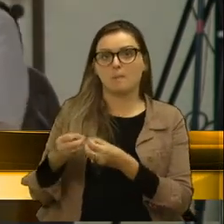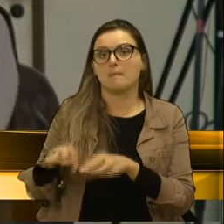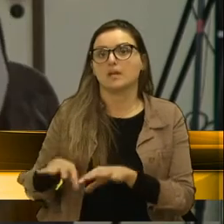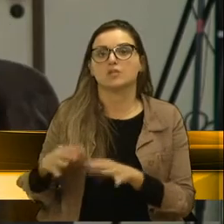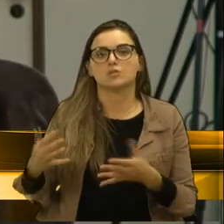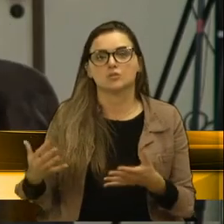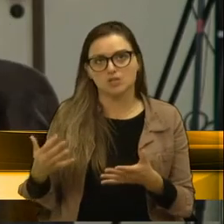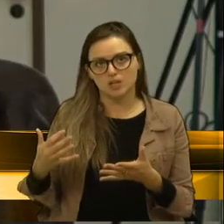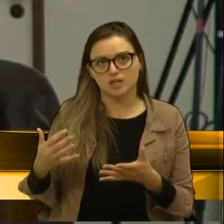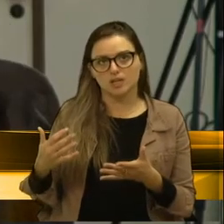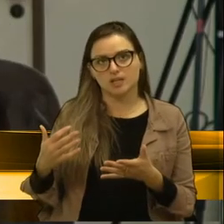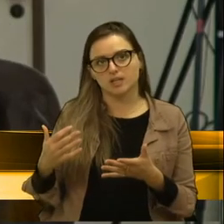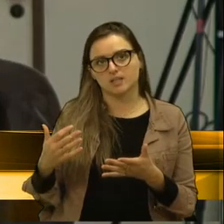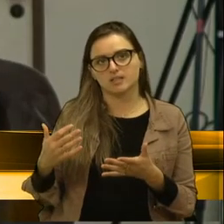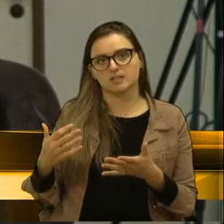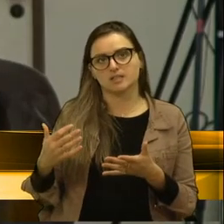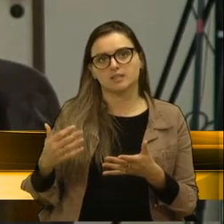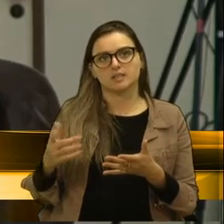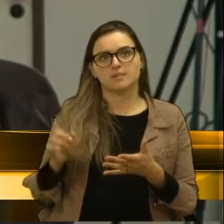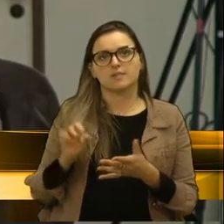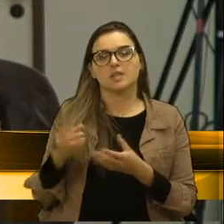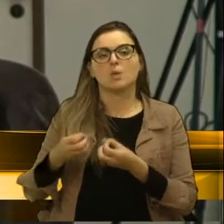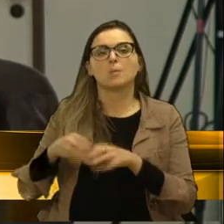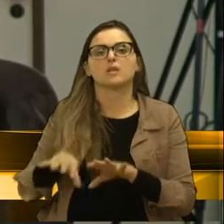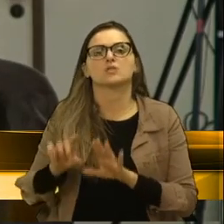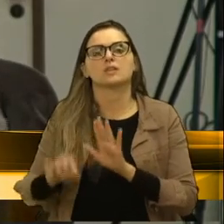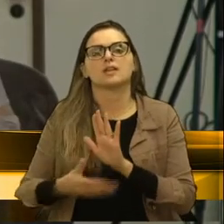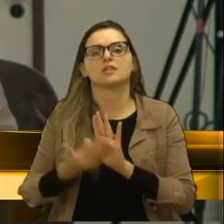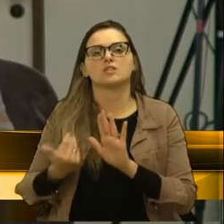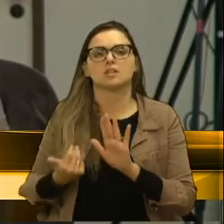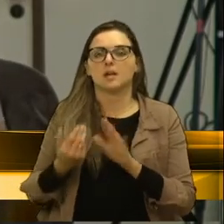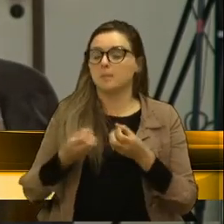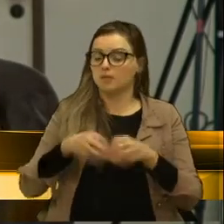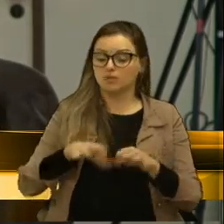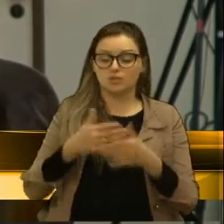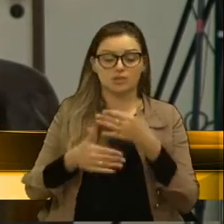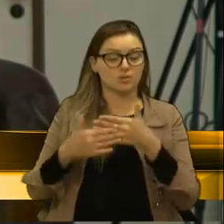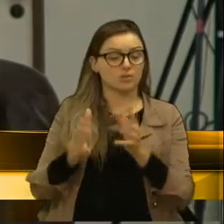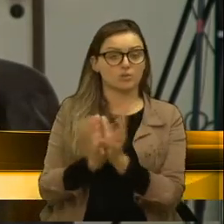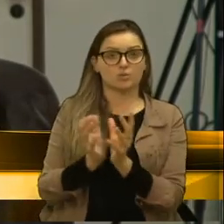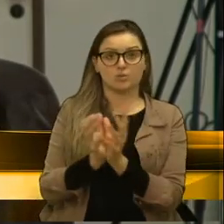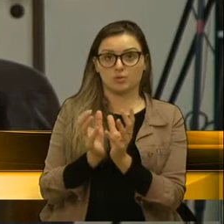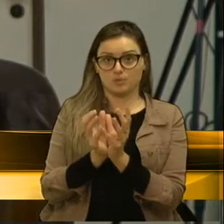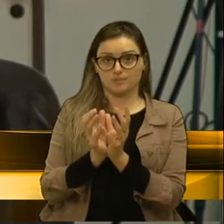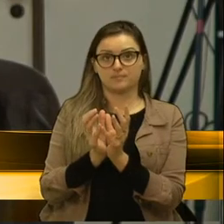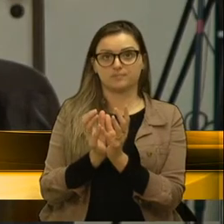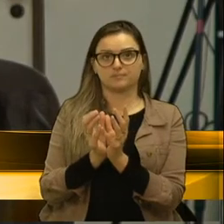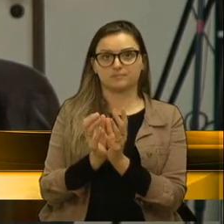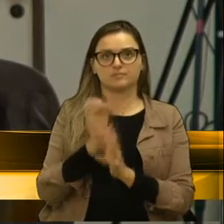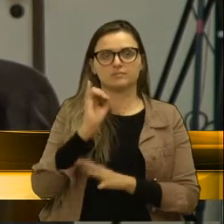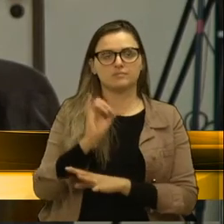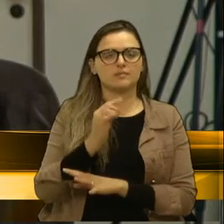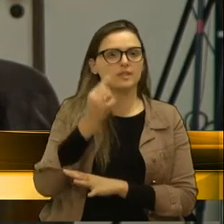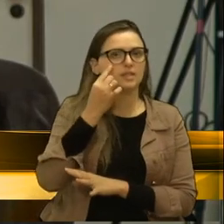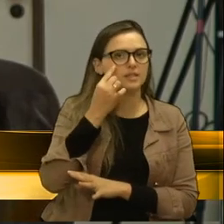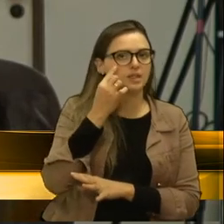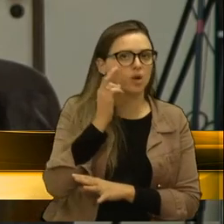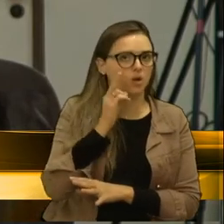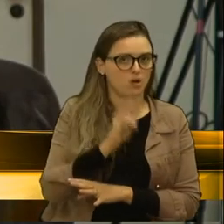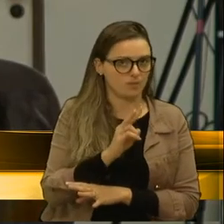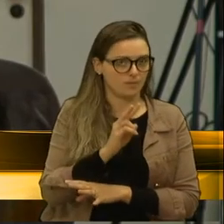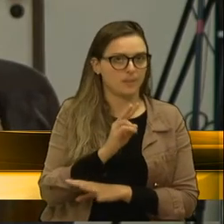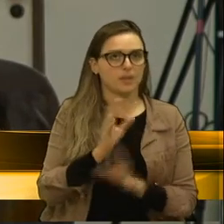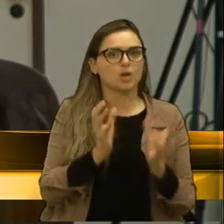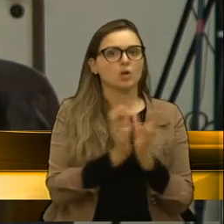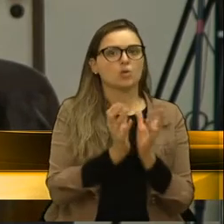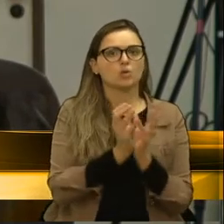quem ela restringe, ela prejudica a todos, ela prejudica... Se a gente olhar recentemente, o